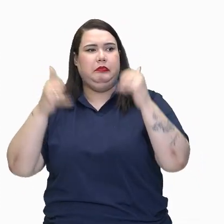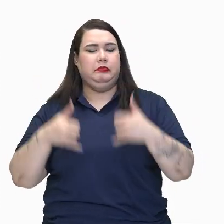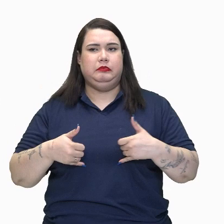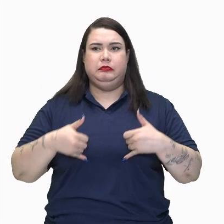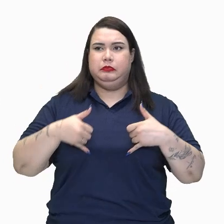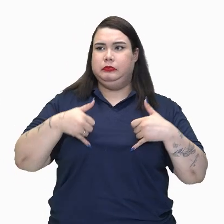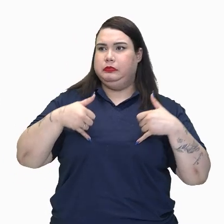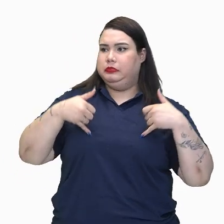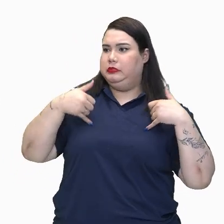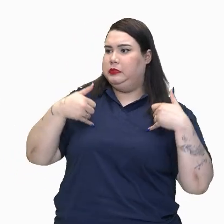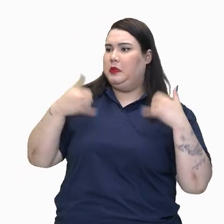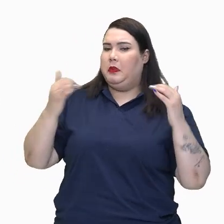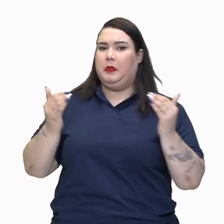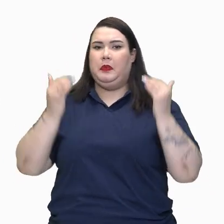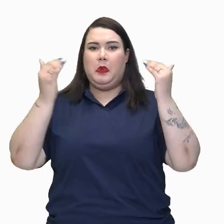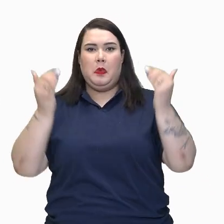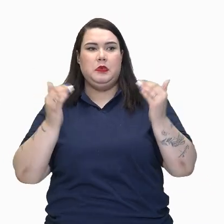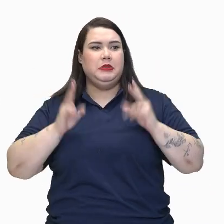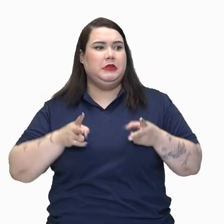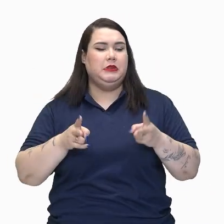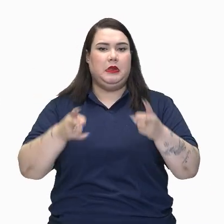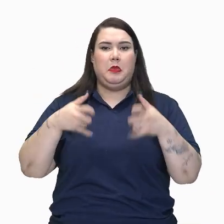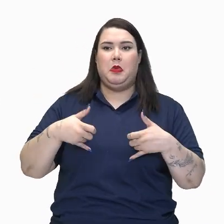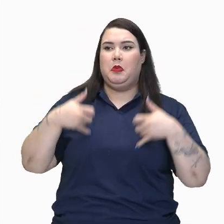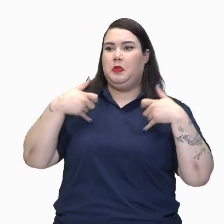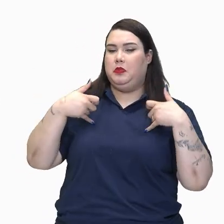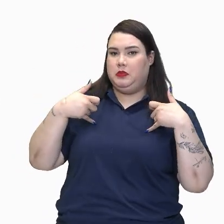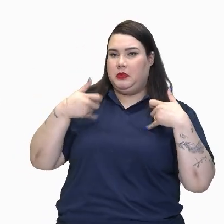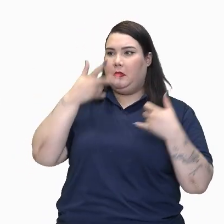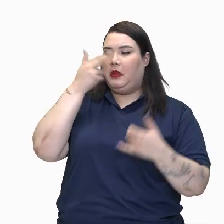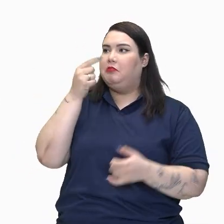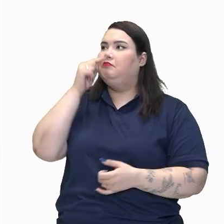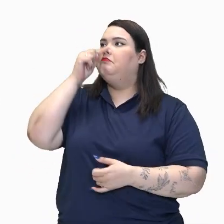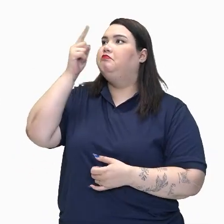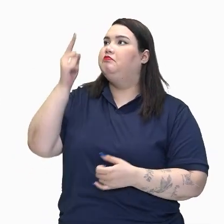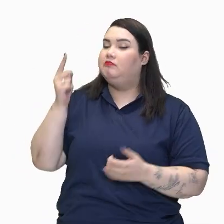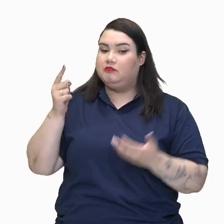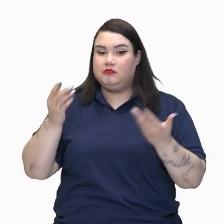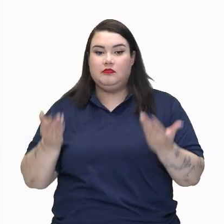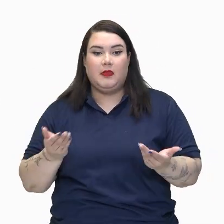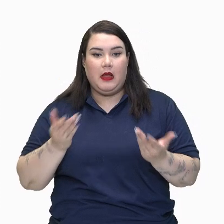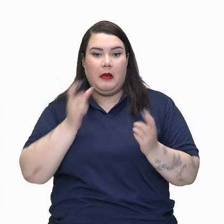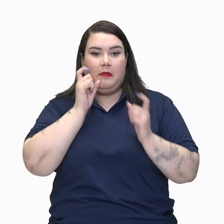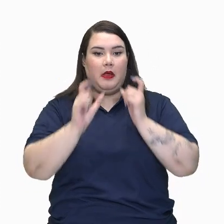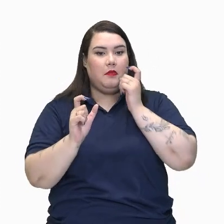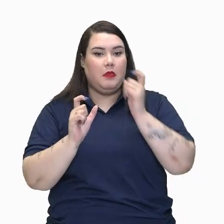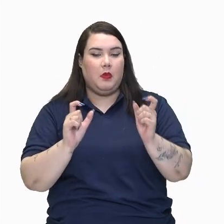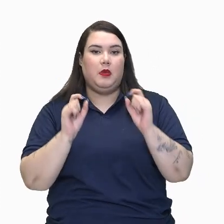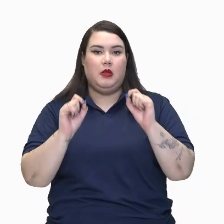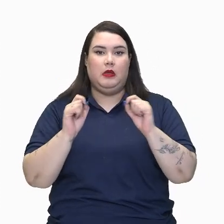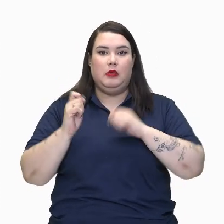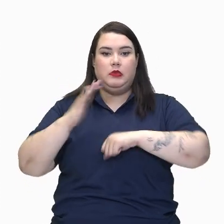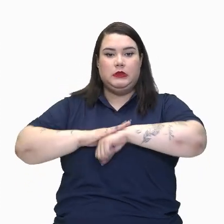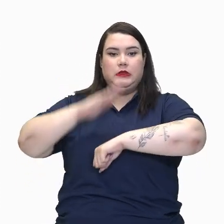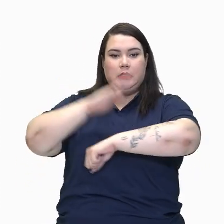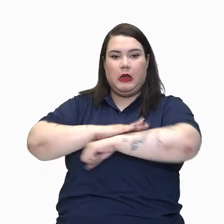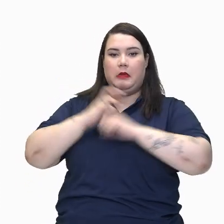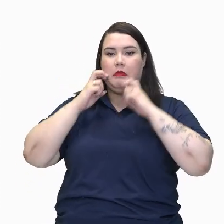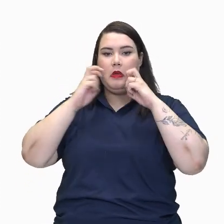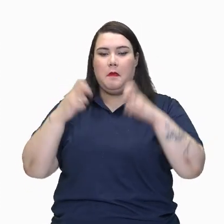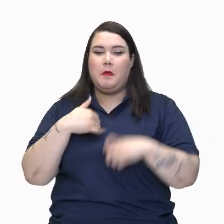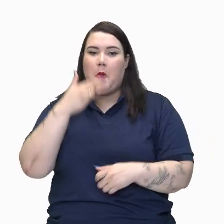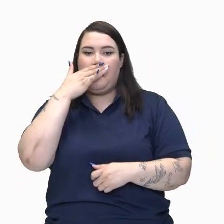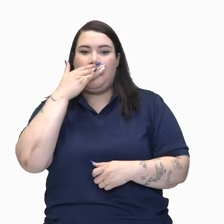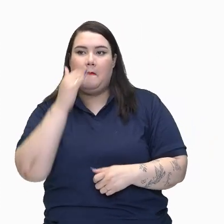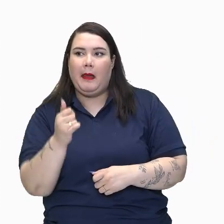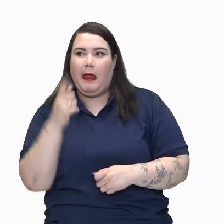se vangloriar das coisas e levantar o papo. E aí ele vai brincar com outras figuras, usando o sapo boi. Urra o sapo boi, meu pai